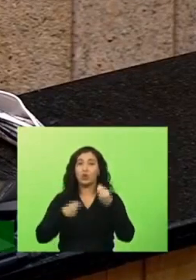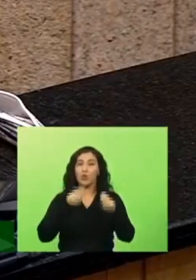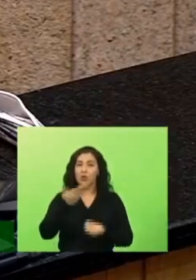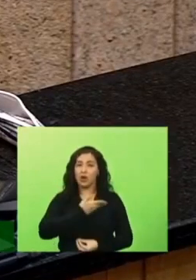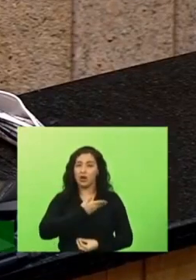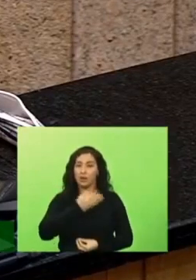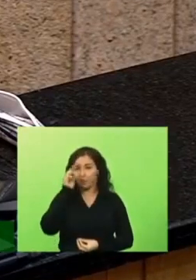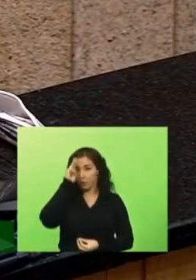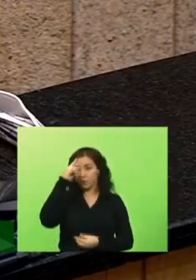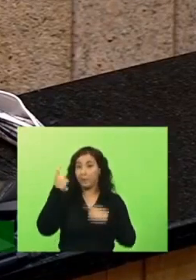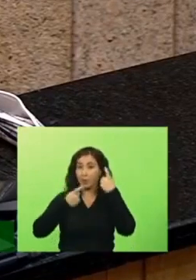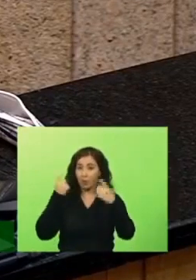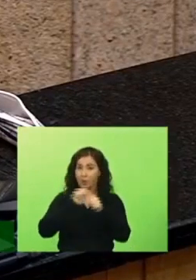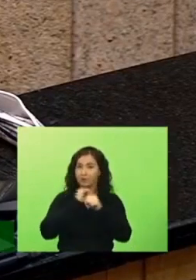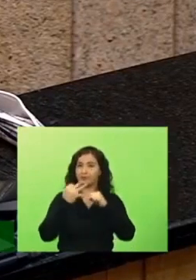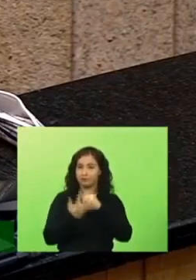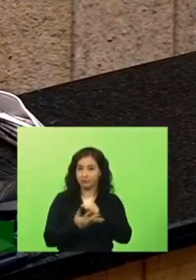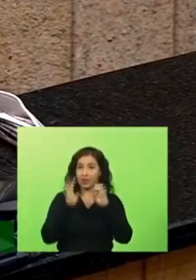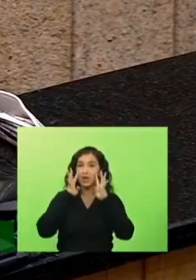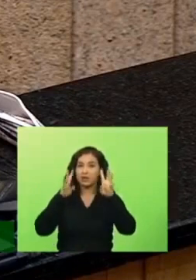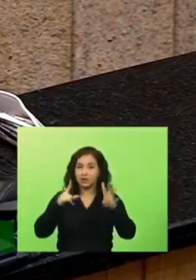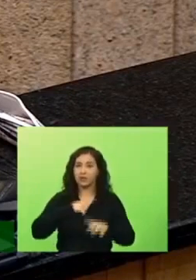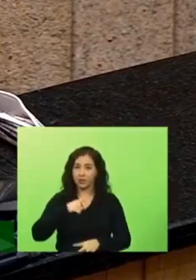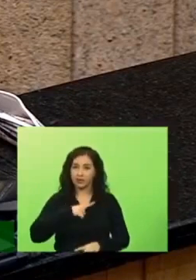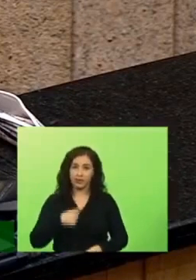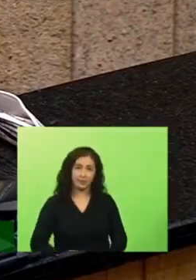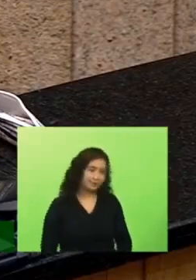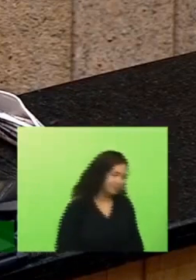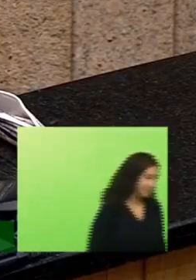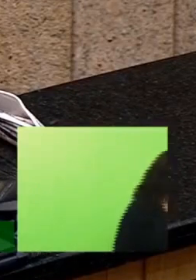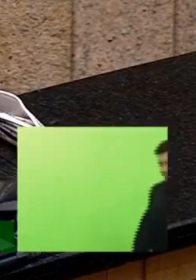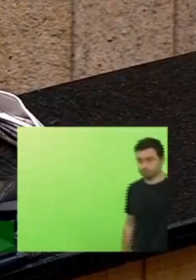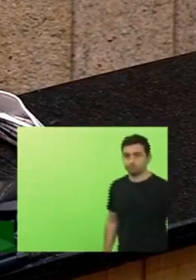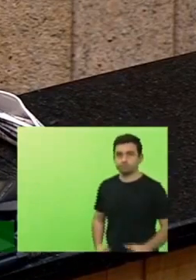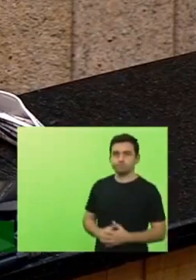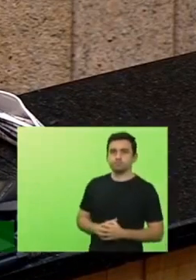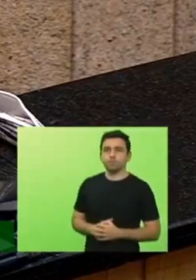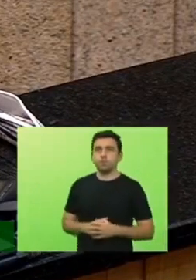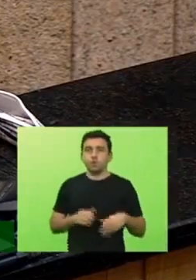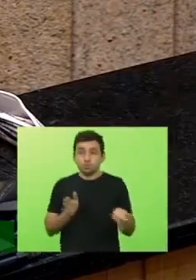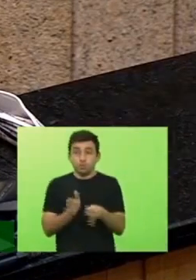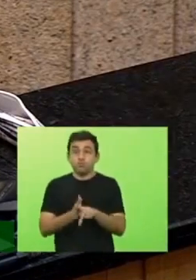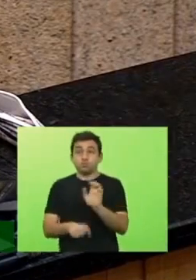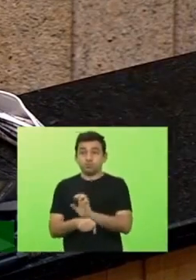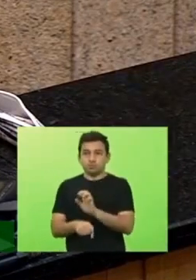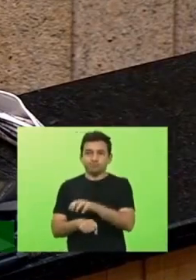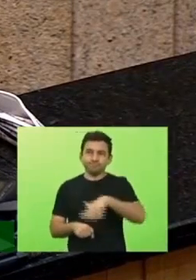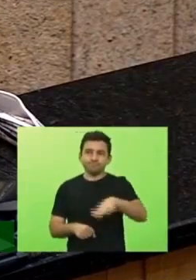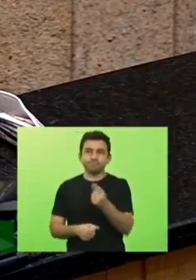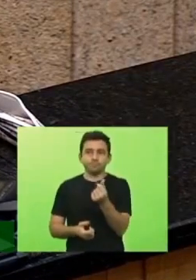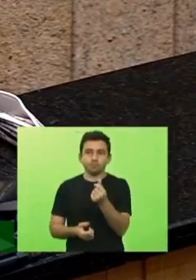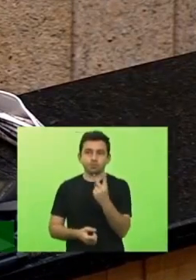preocupado com a questão do coronavírus e dando atenção ao nosso estado catarinense. No âmbito estadual, o governo federal destinou